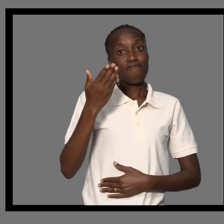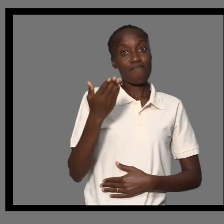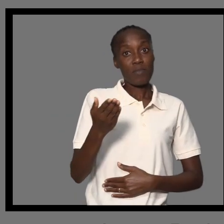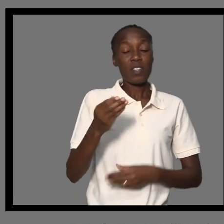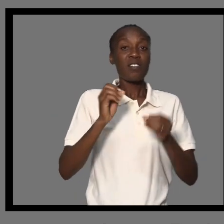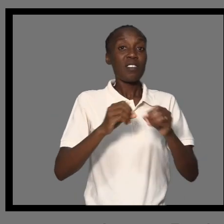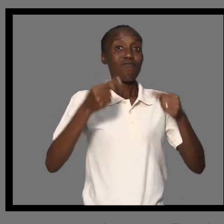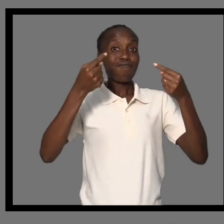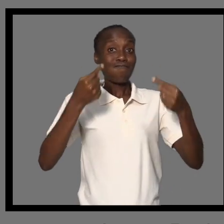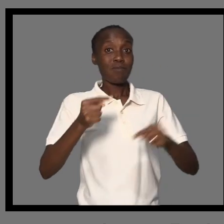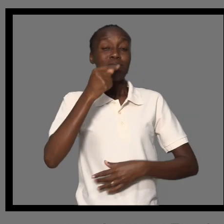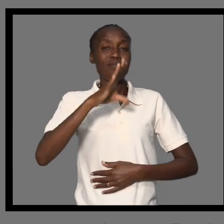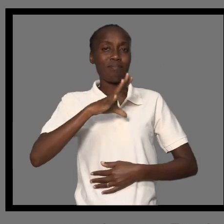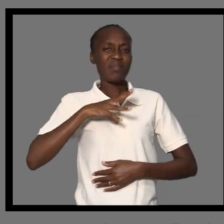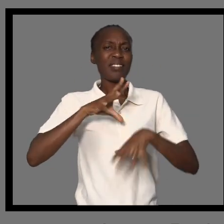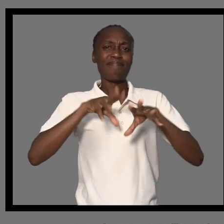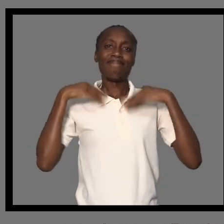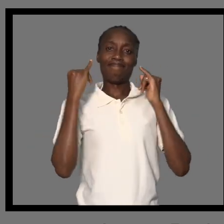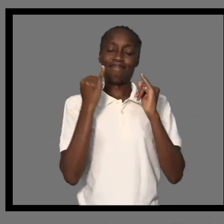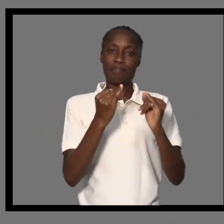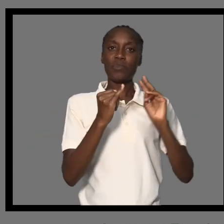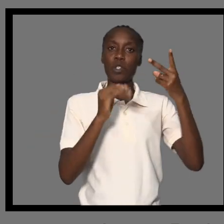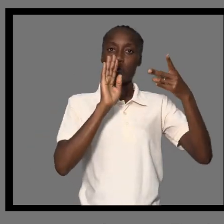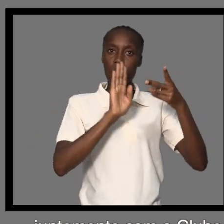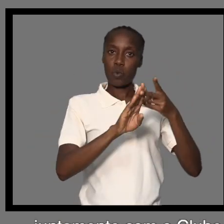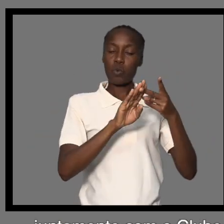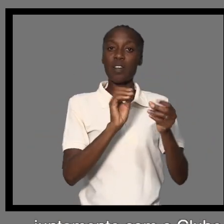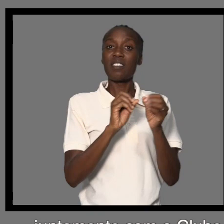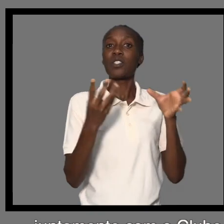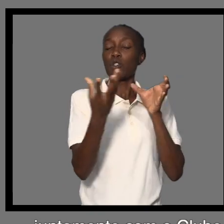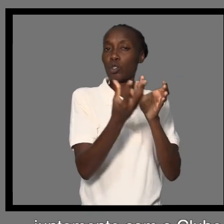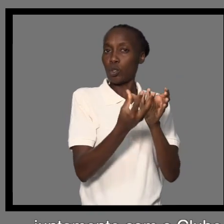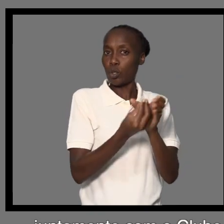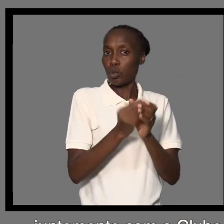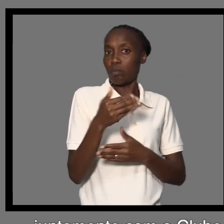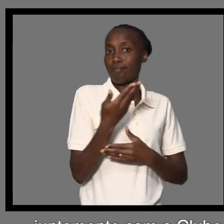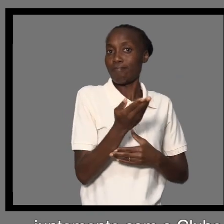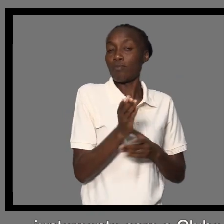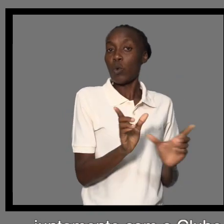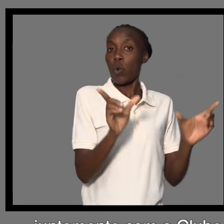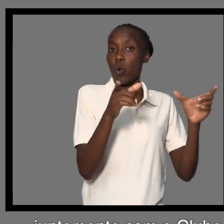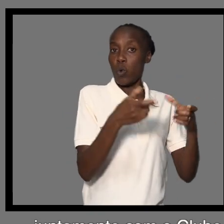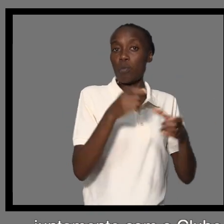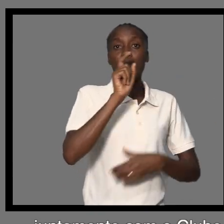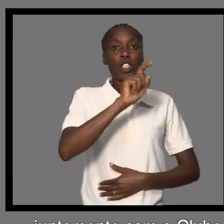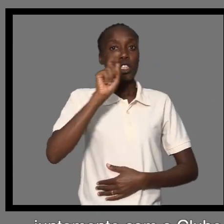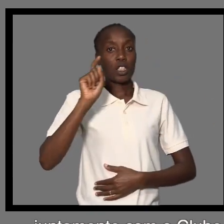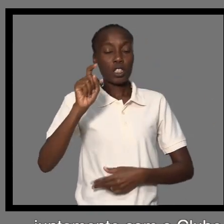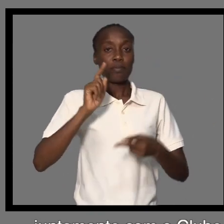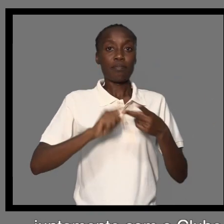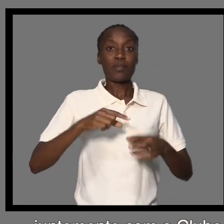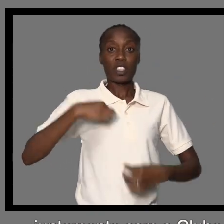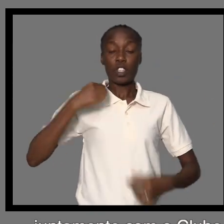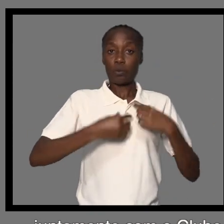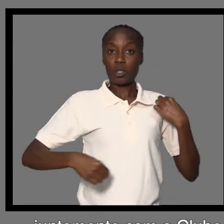manutenção, sendo relegado à segunda divisão, juntamente com o Clube de Chubuto, o